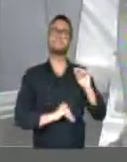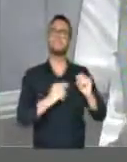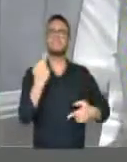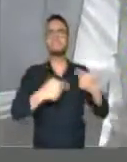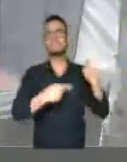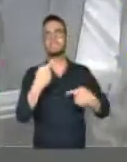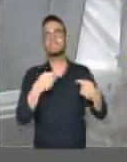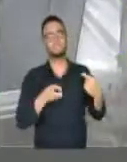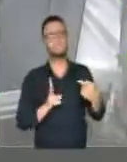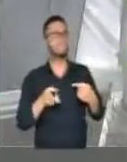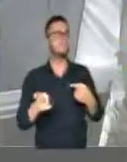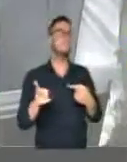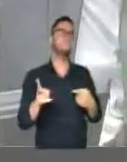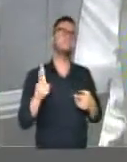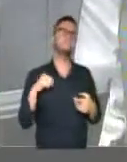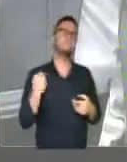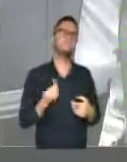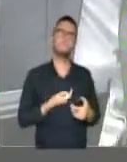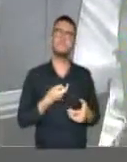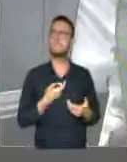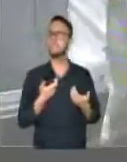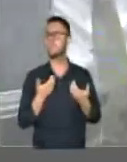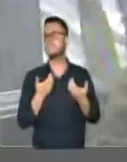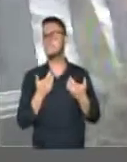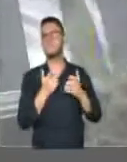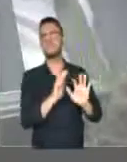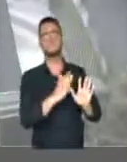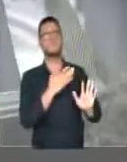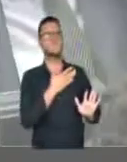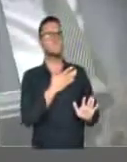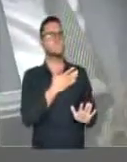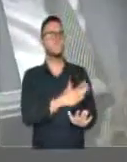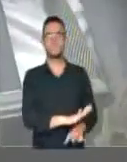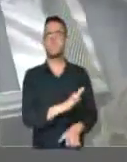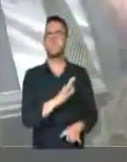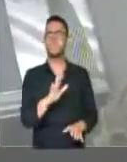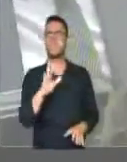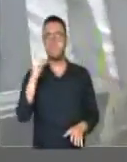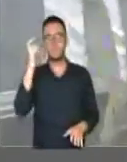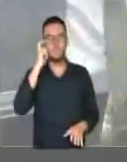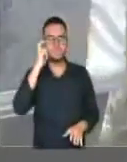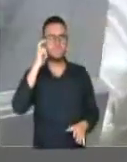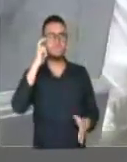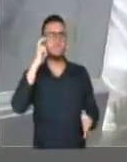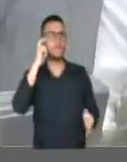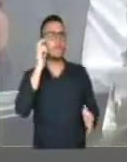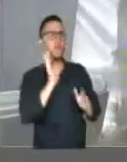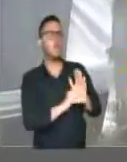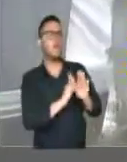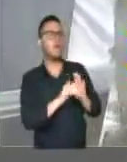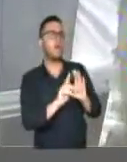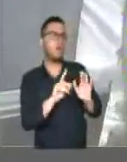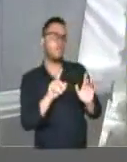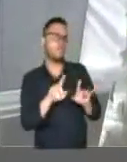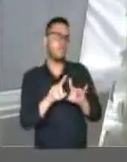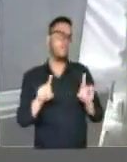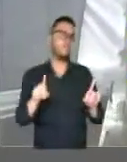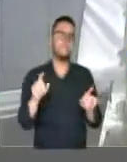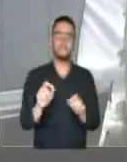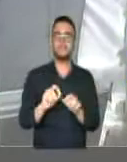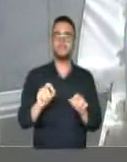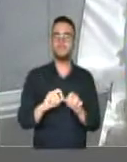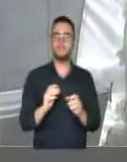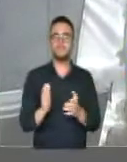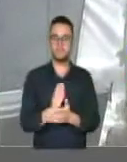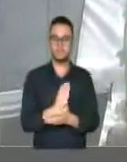recorrentes. Nós repudiamos tanto a cultura do rouba, mas faz. Tem alguns representantes